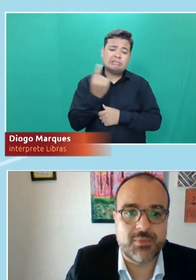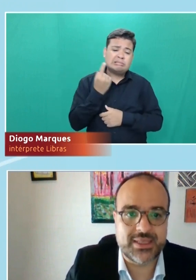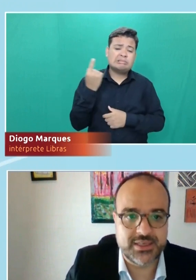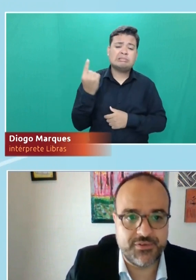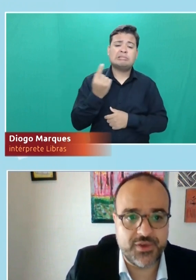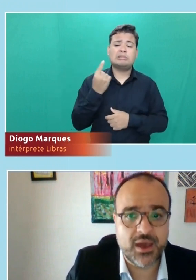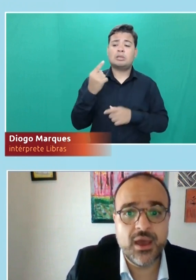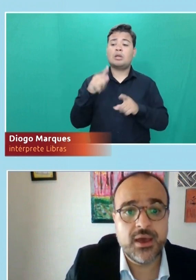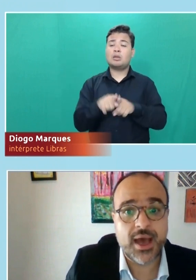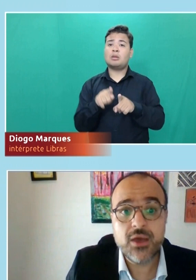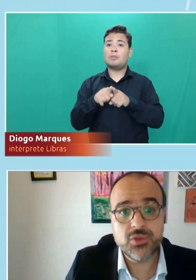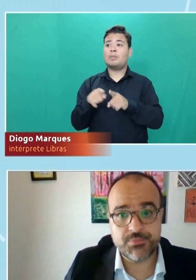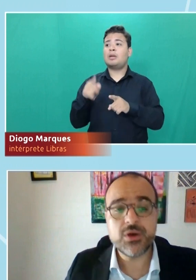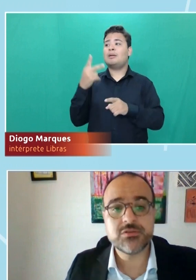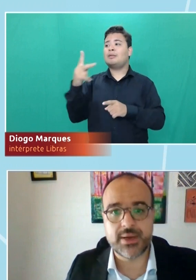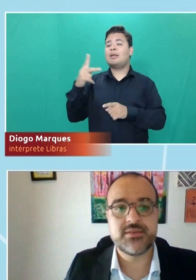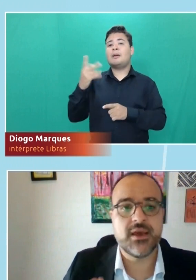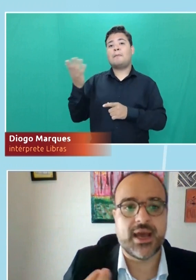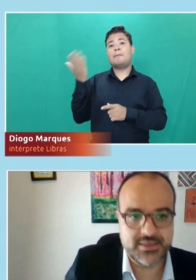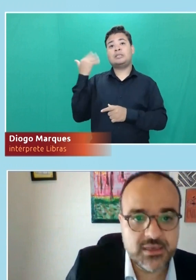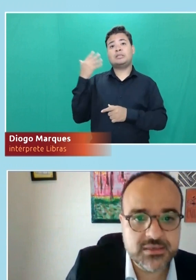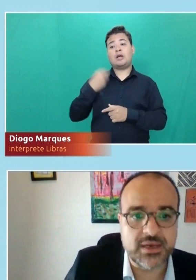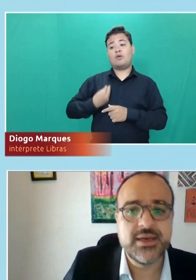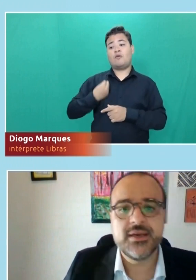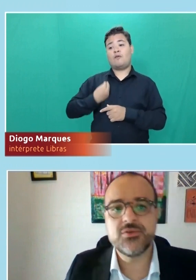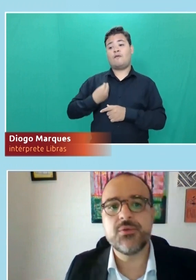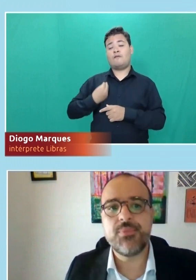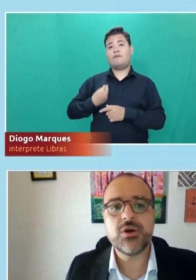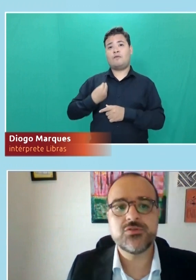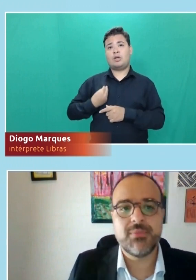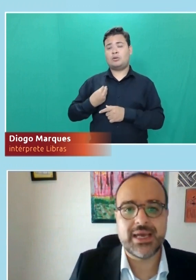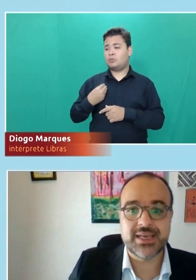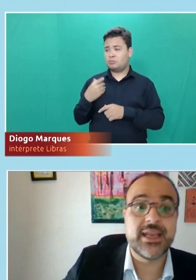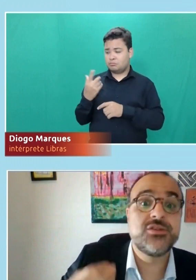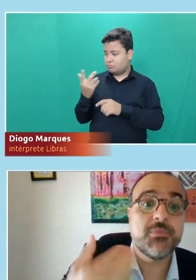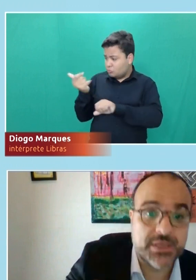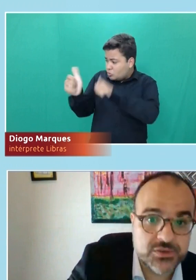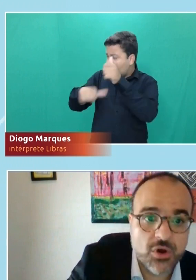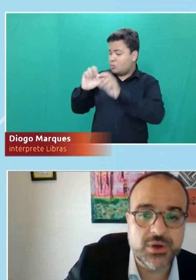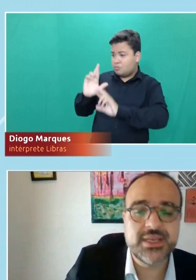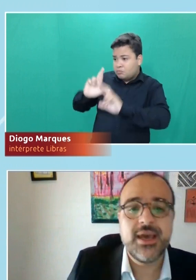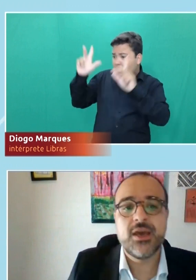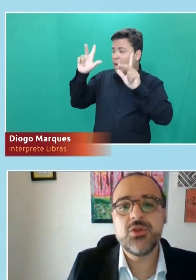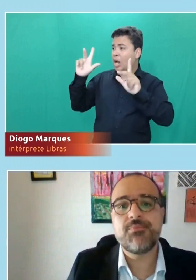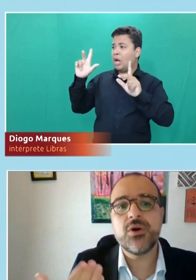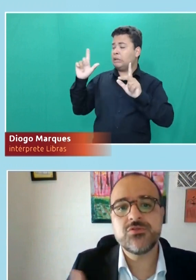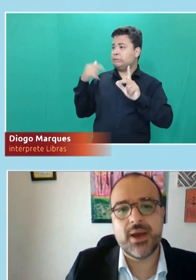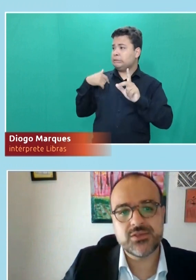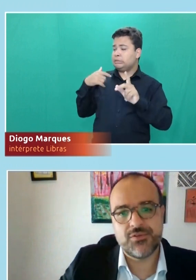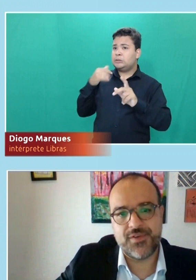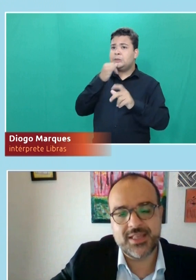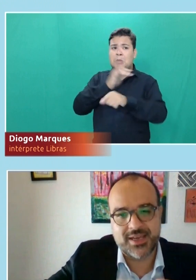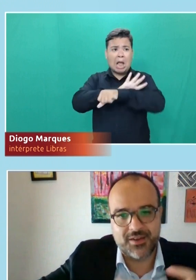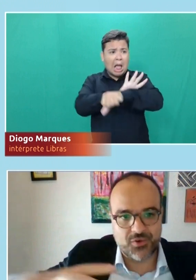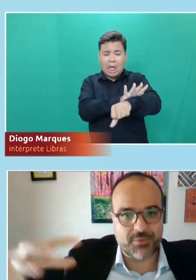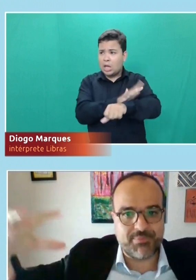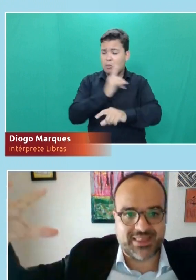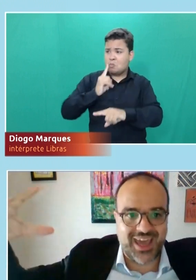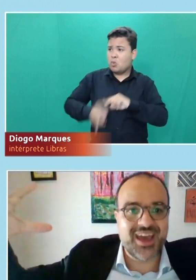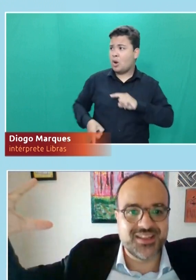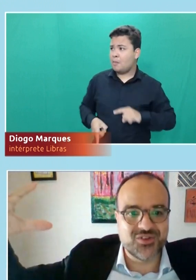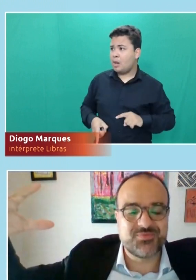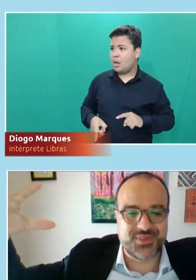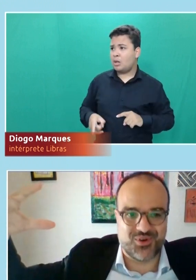em que estavam acostumadas a viver. Ah, eu não posso mais ser racista, eu não posso mais agredir pessoas, eu não posso mais confiar naquela